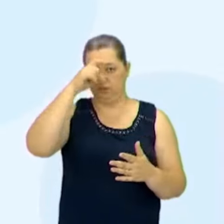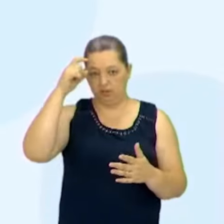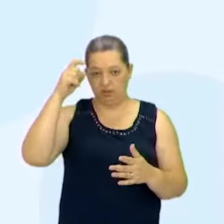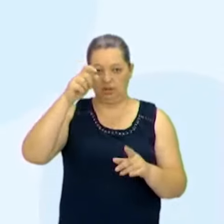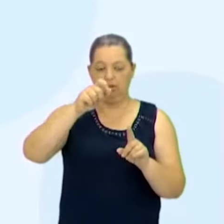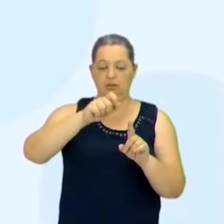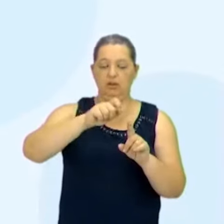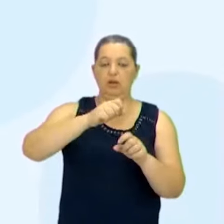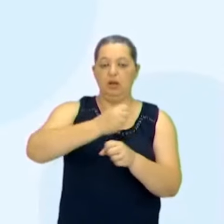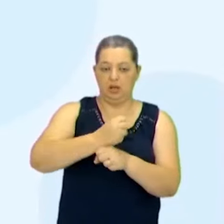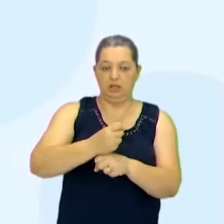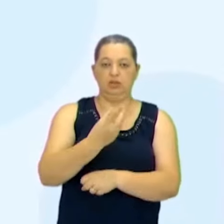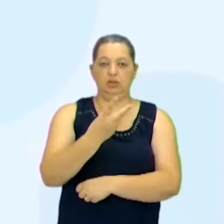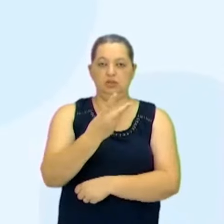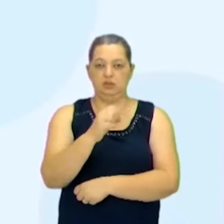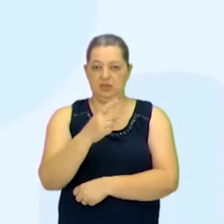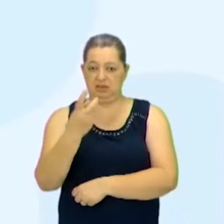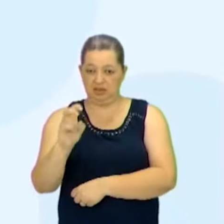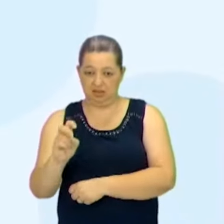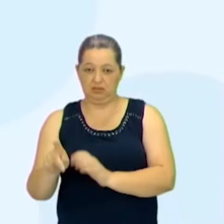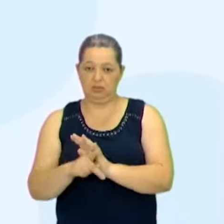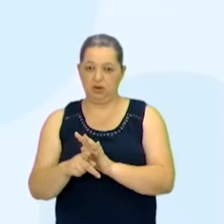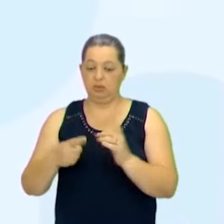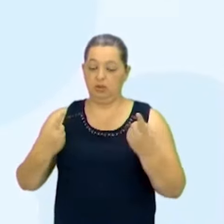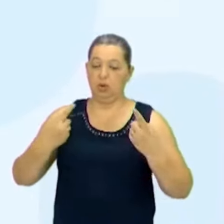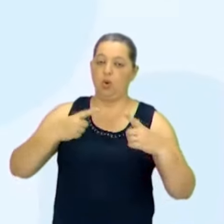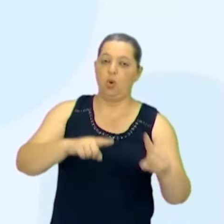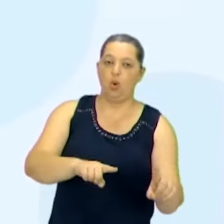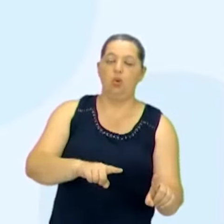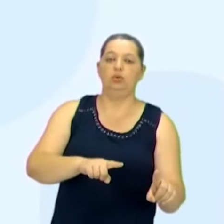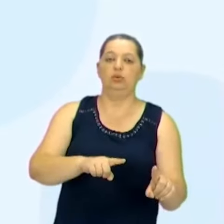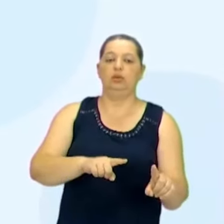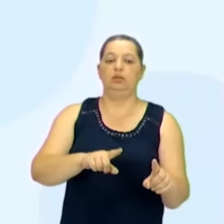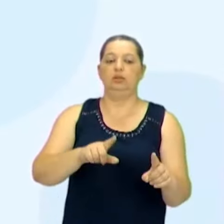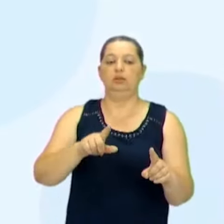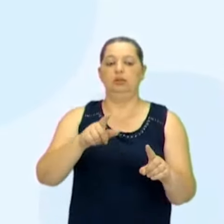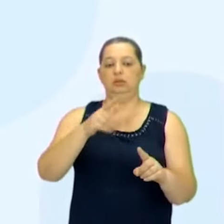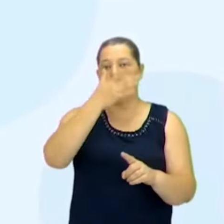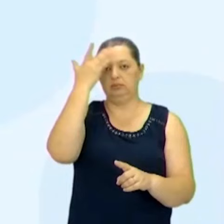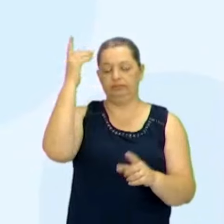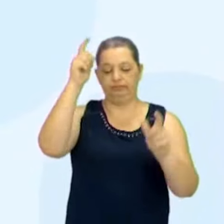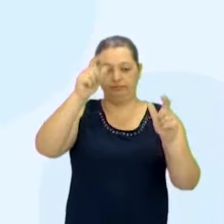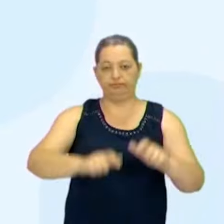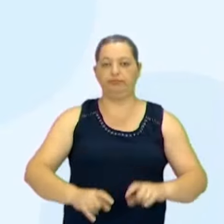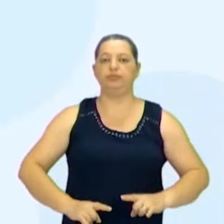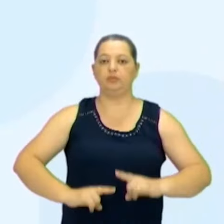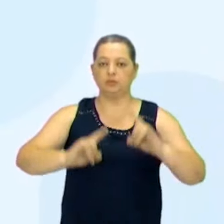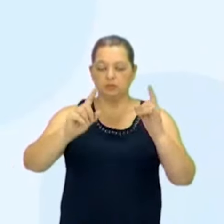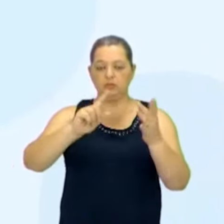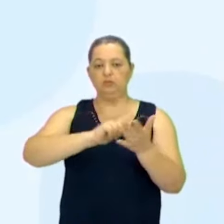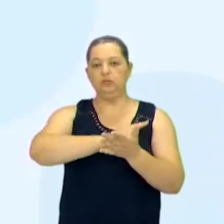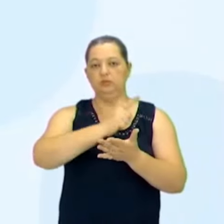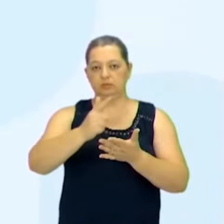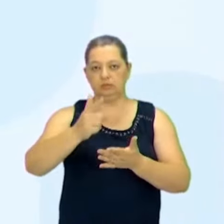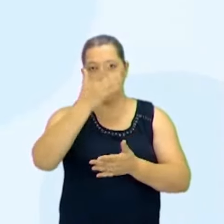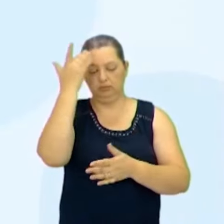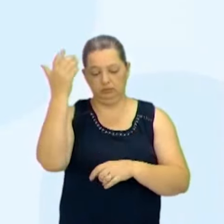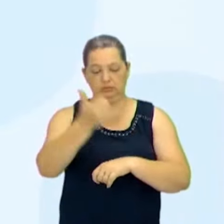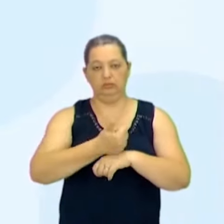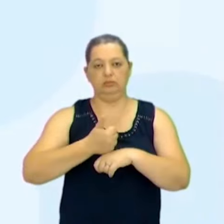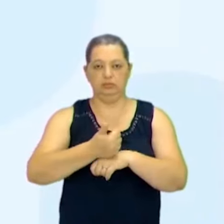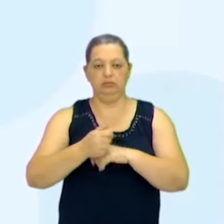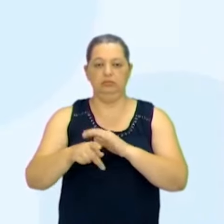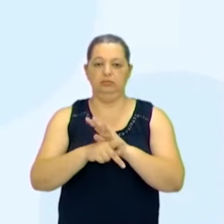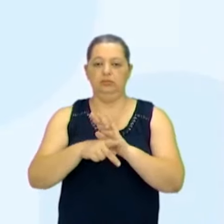um atentado foi cometido contra o jornal satírico Charlie Hebdo, em Paris, resultando na morte de 11 jornalistas e